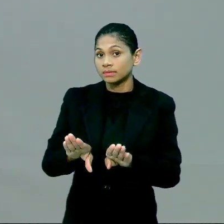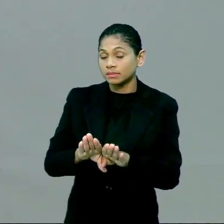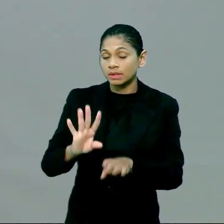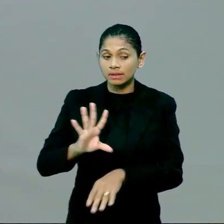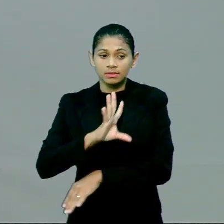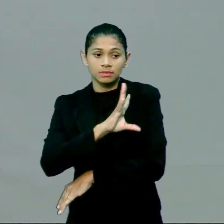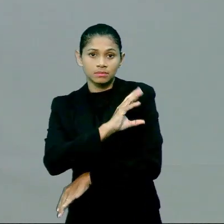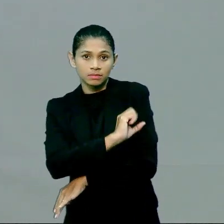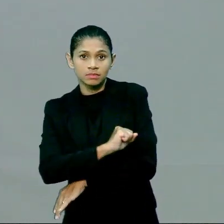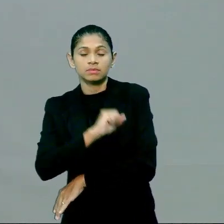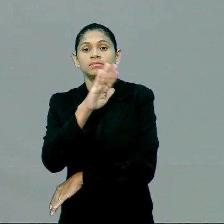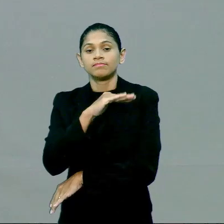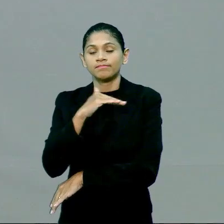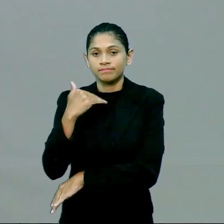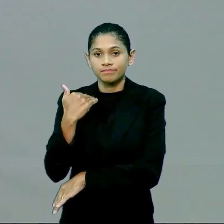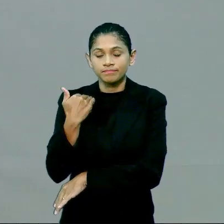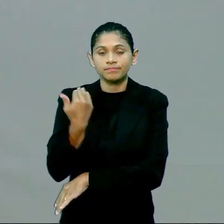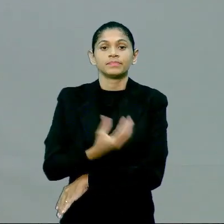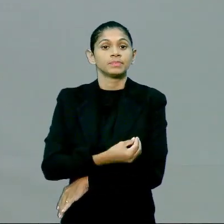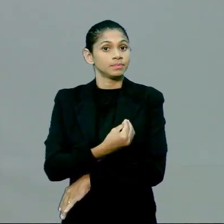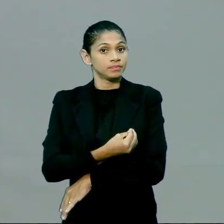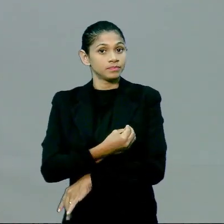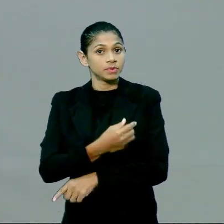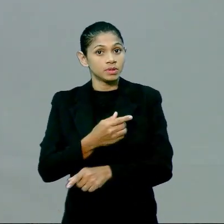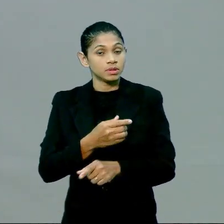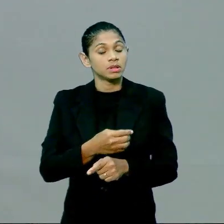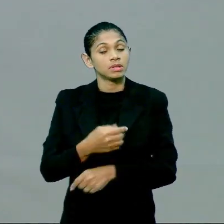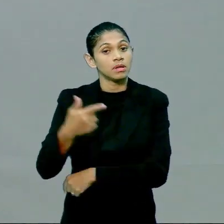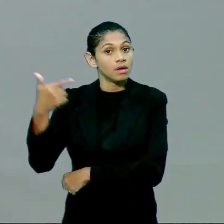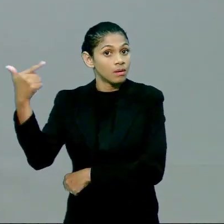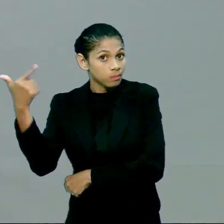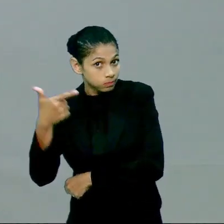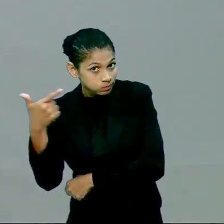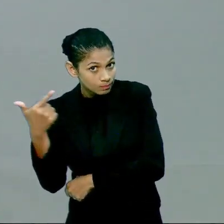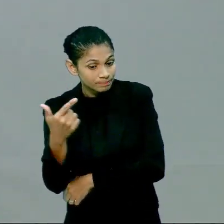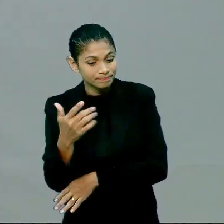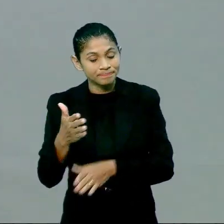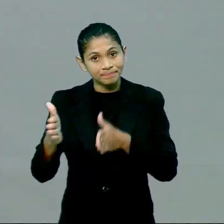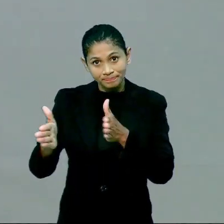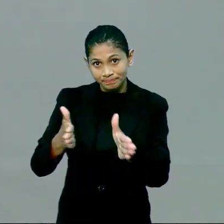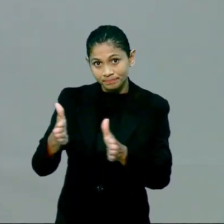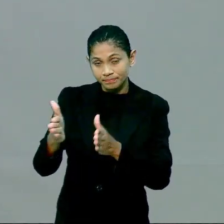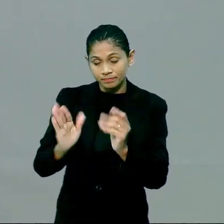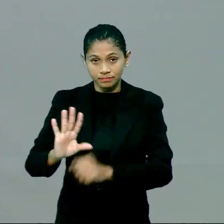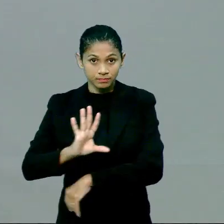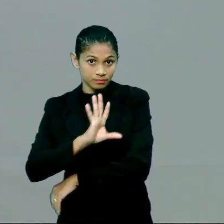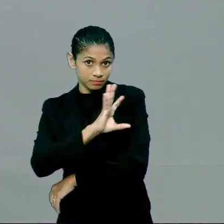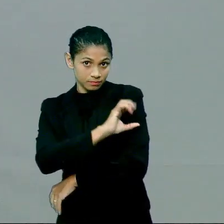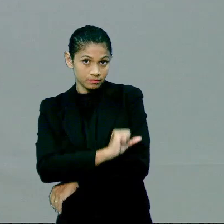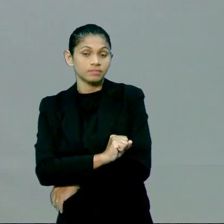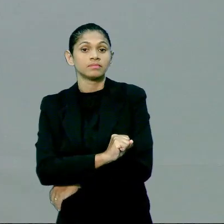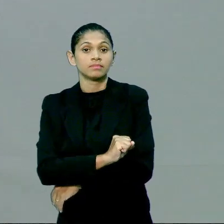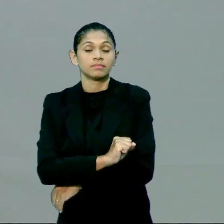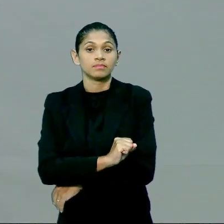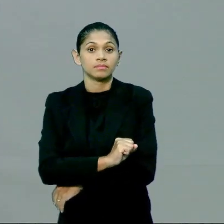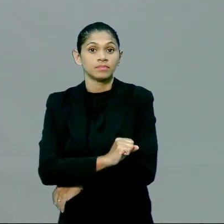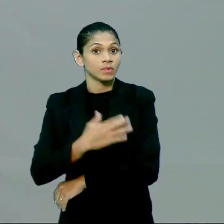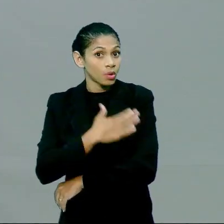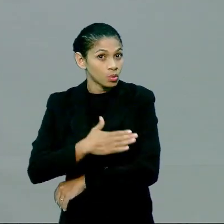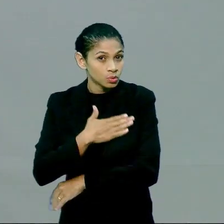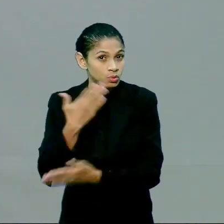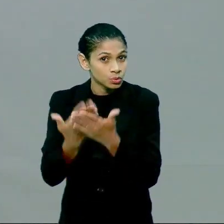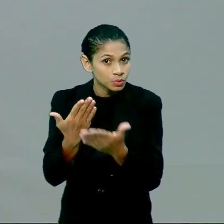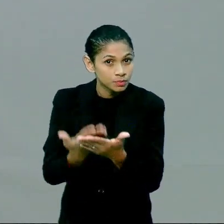pertence novamente à segunda fase ou à segunda geração do romantismo, que não é o foco do autor. E aí, gostou